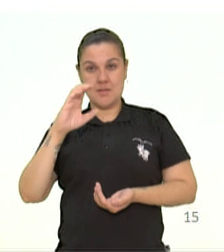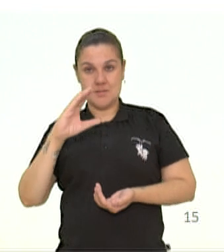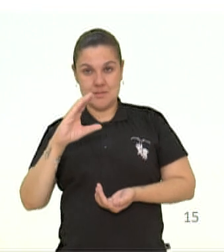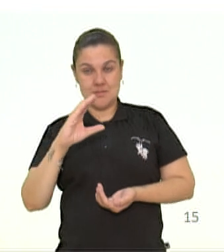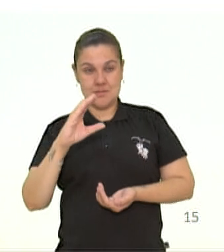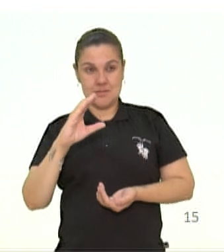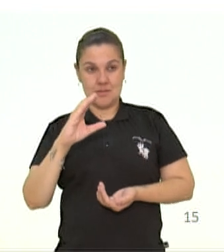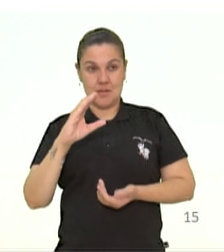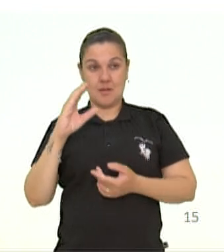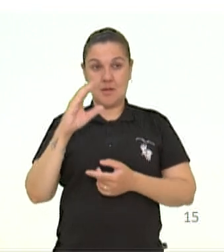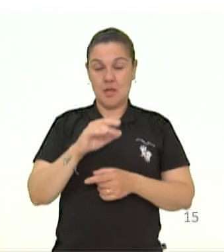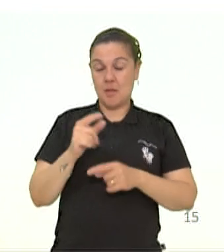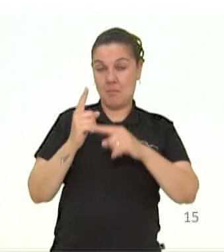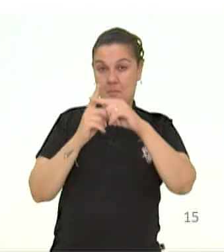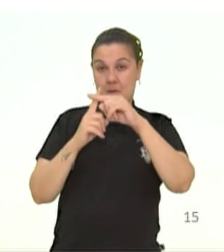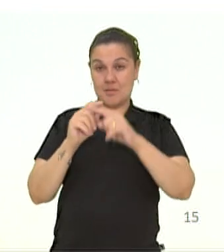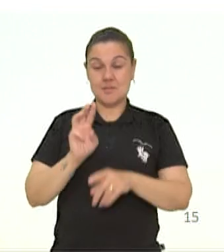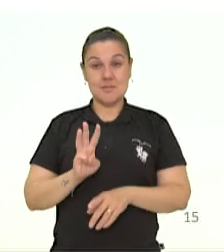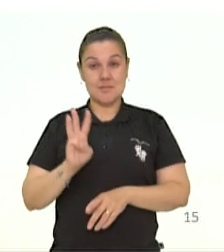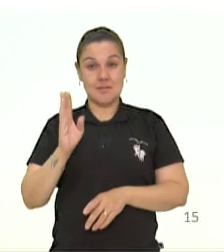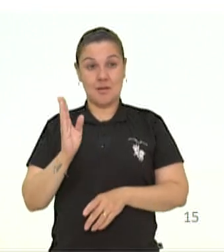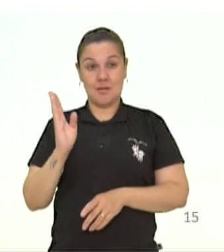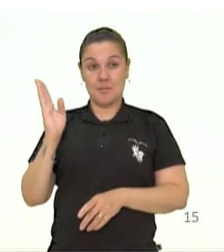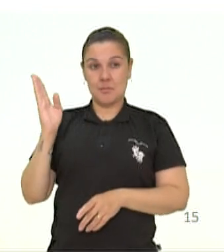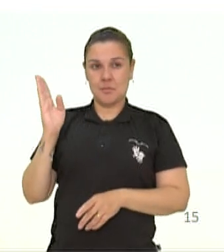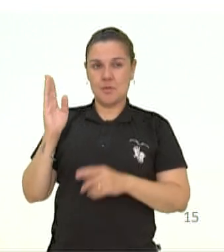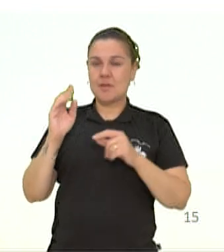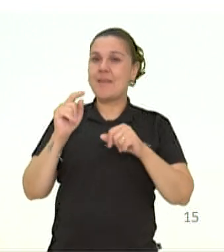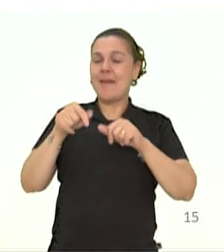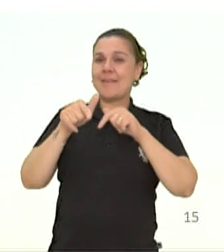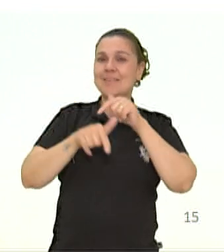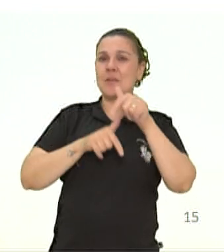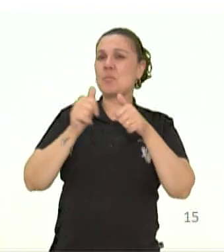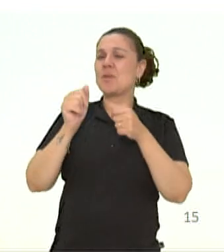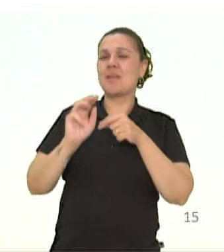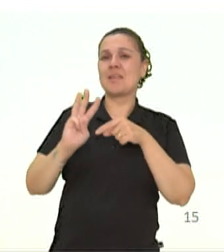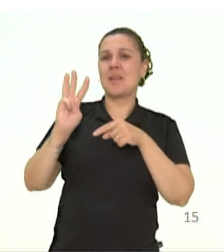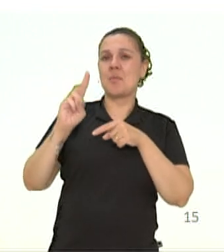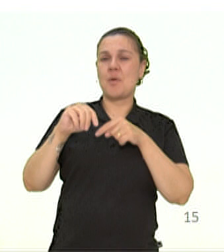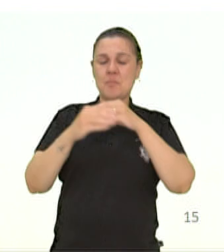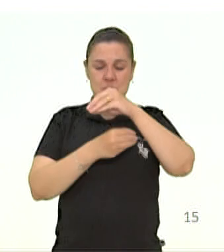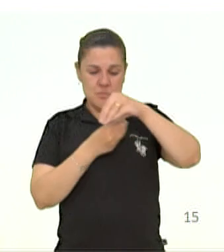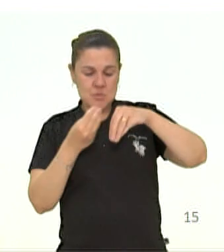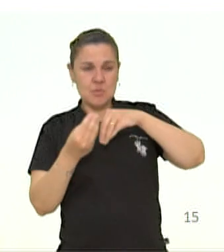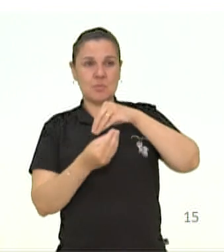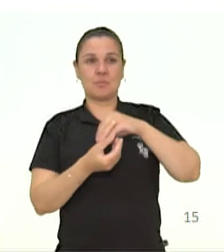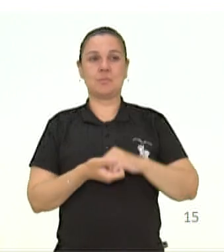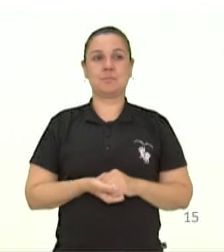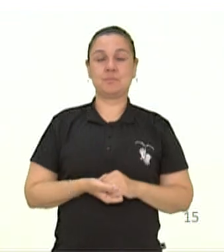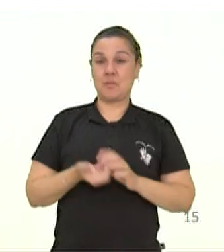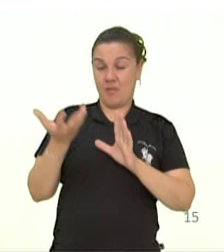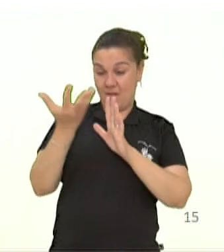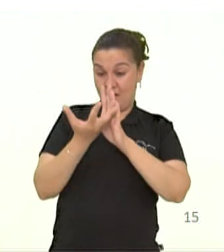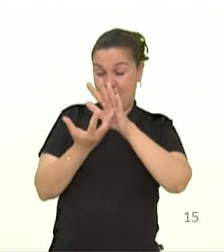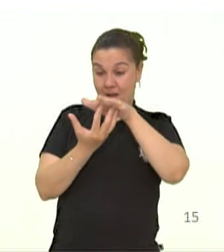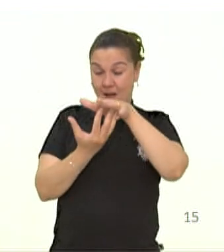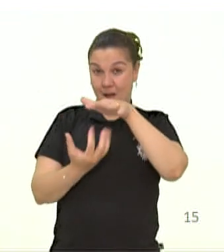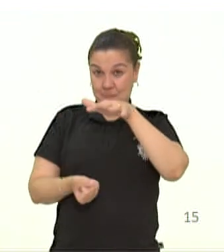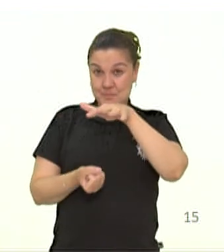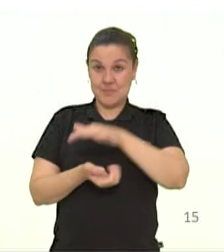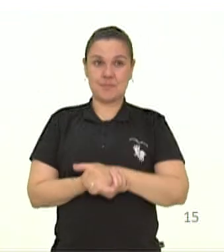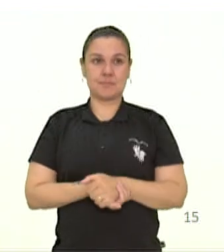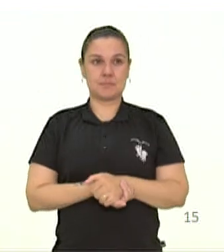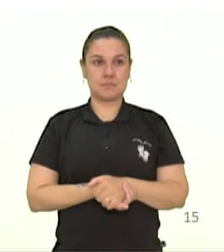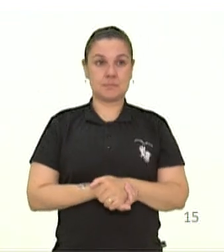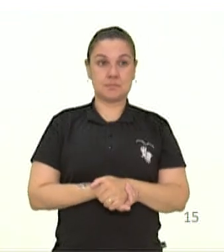dos elétrons que sai, mais essa função trabalho, pessoal, é a energia que o material vai absorver. Vale destacar que a